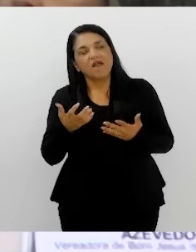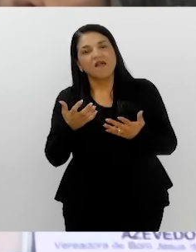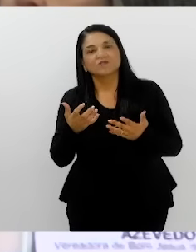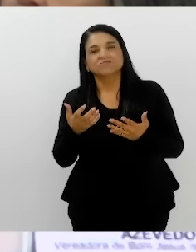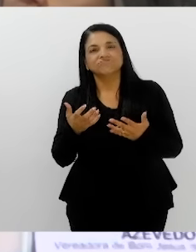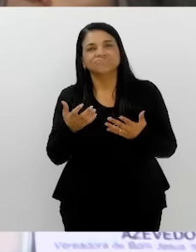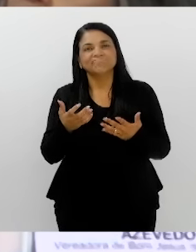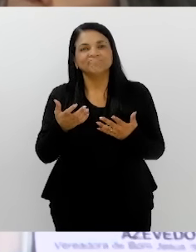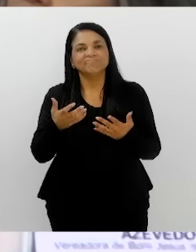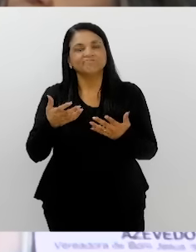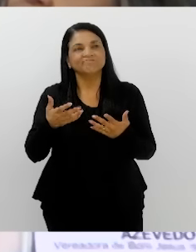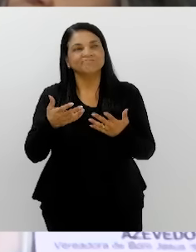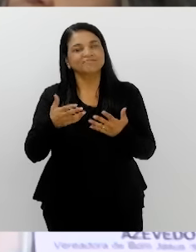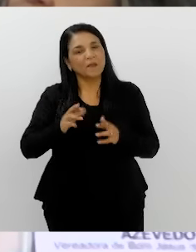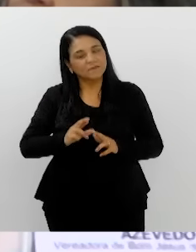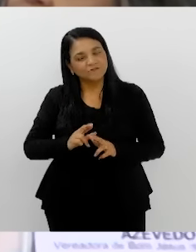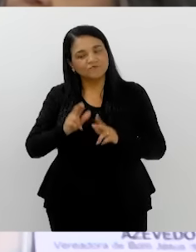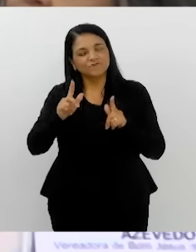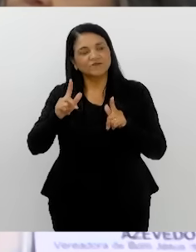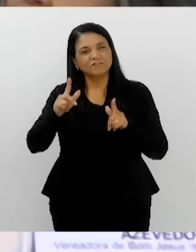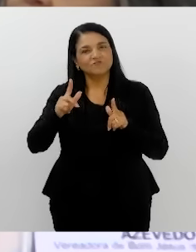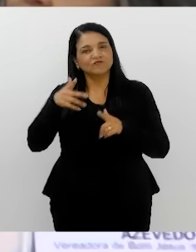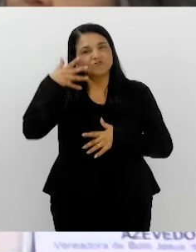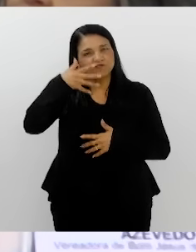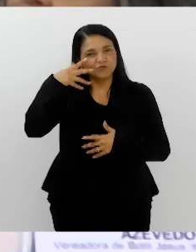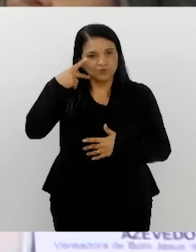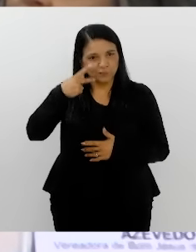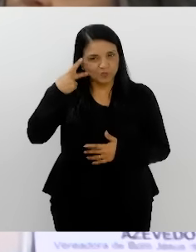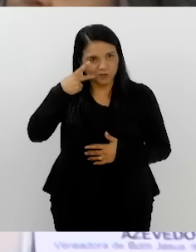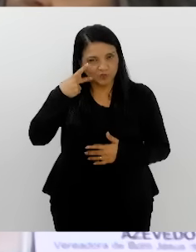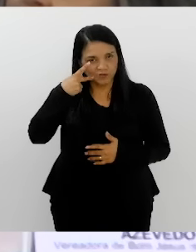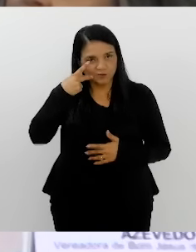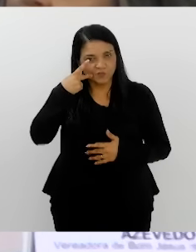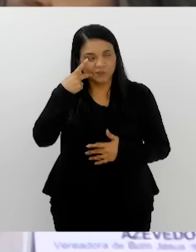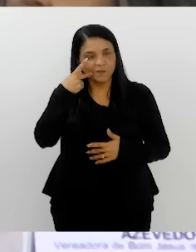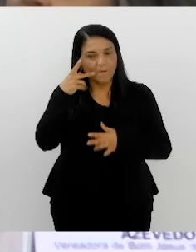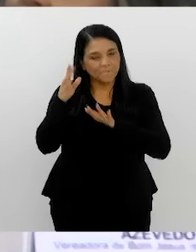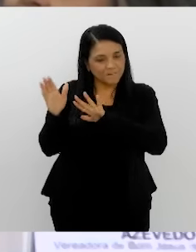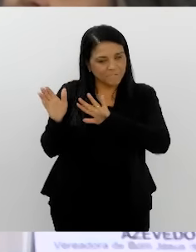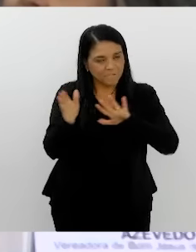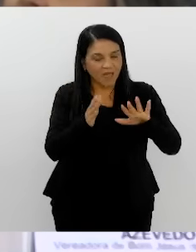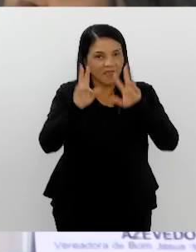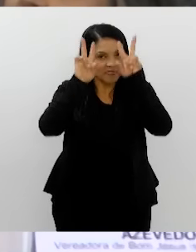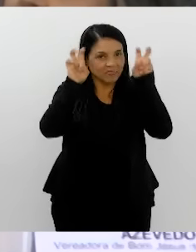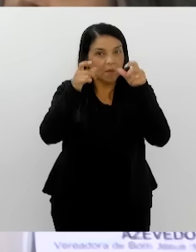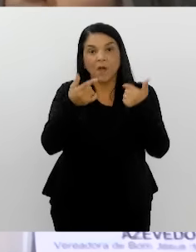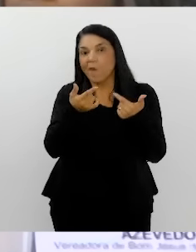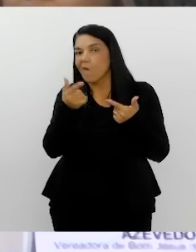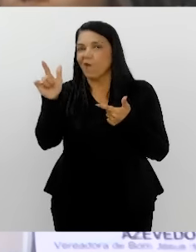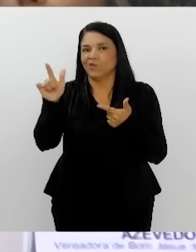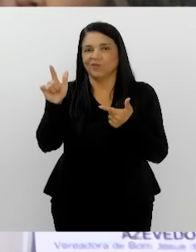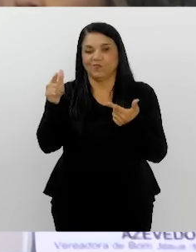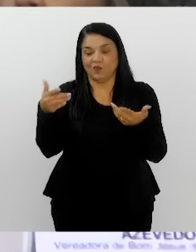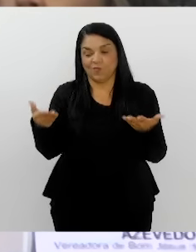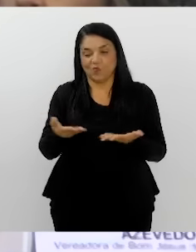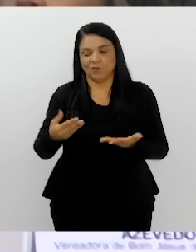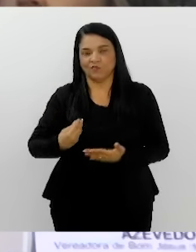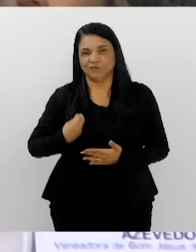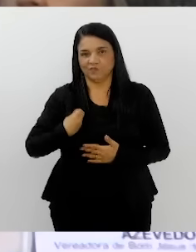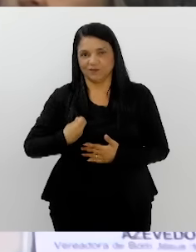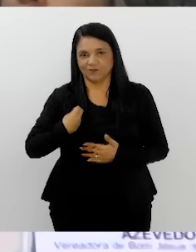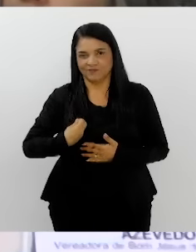do discurso político para falar sobre o que nós estamos vivendo hoje. Eu